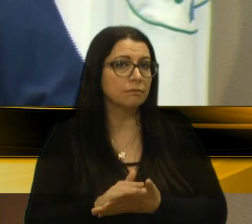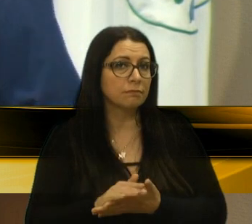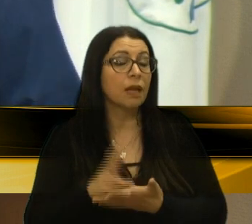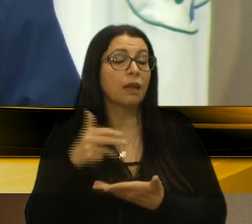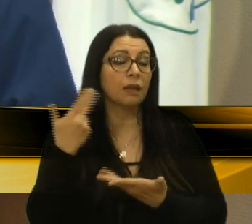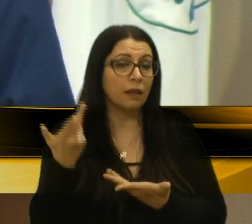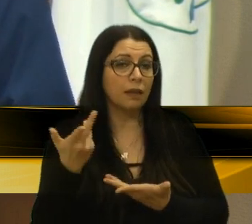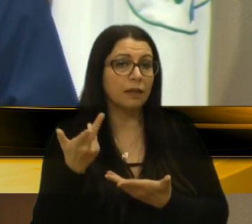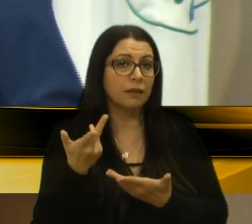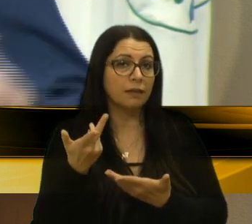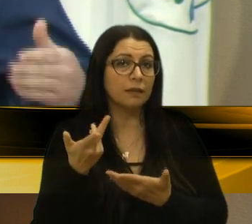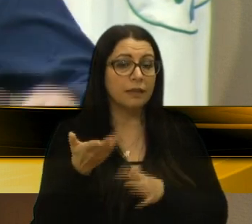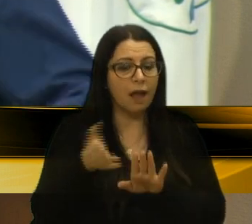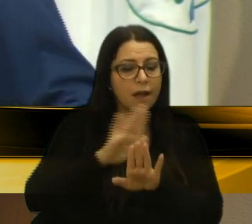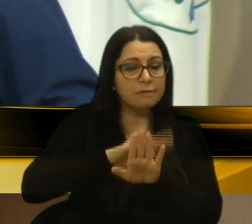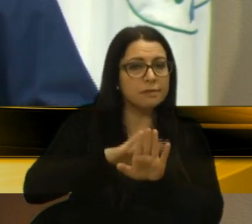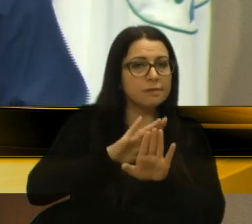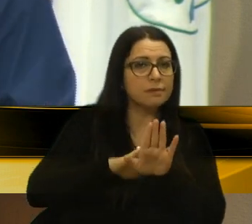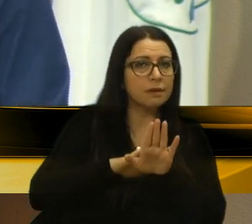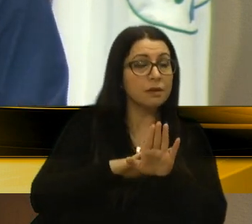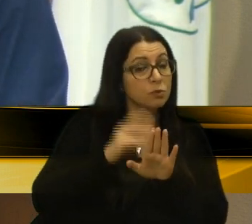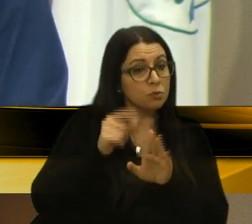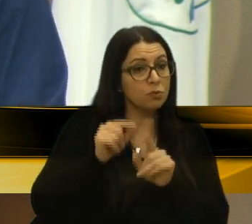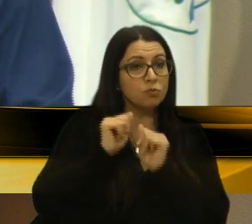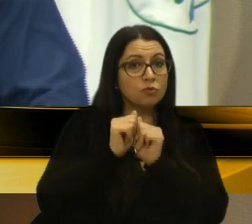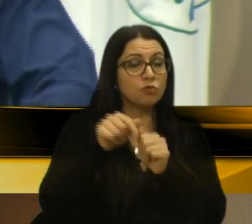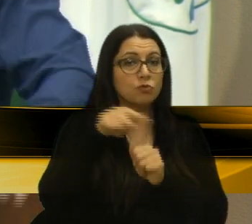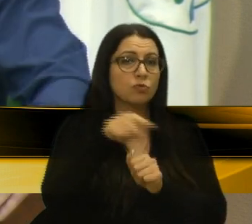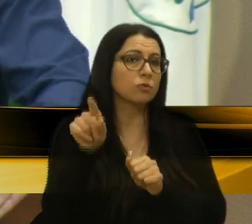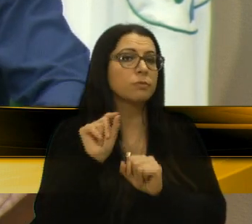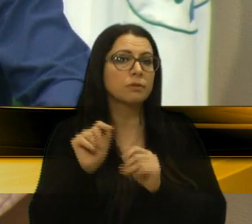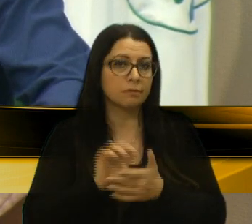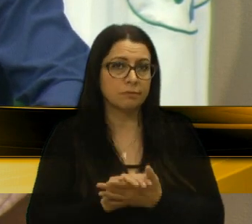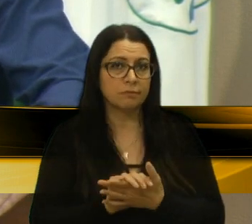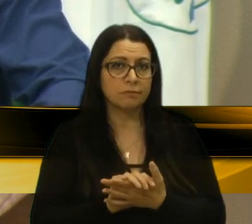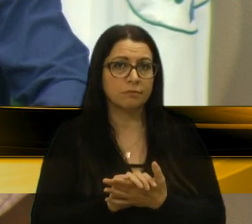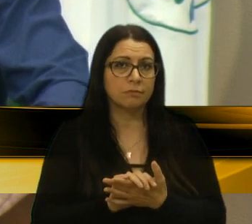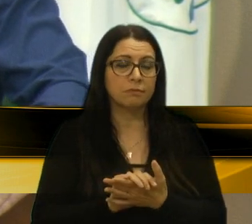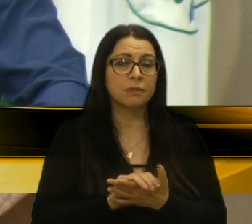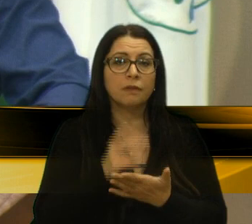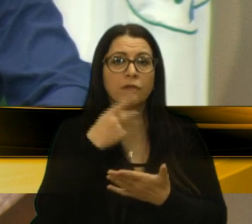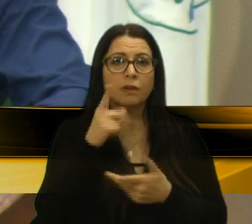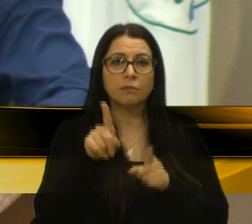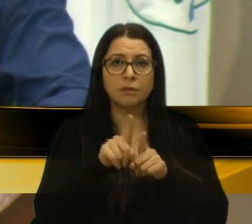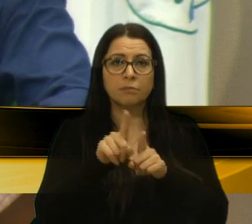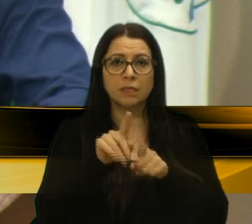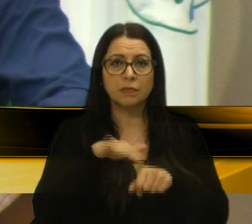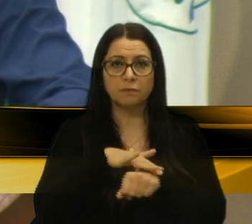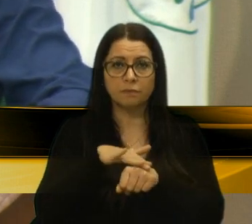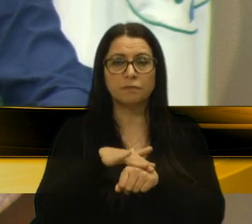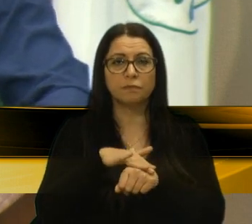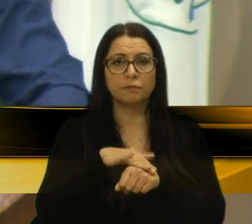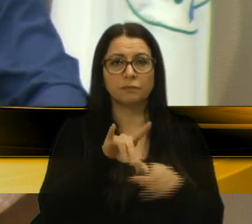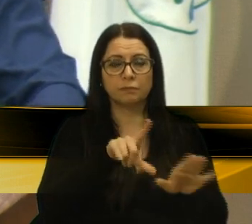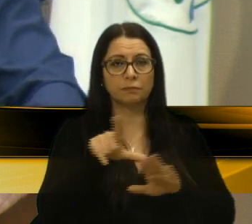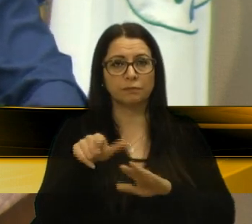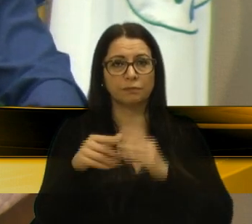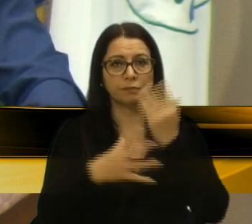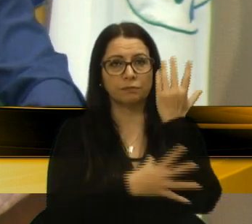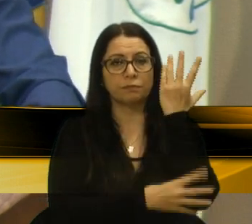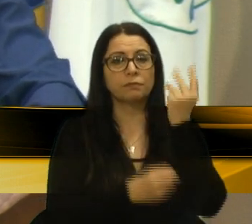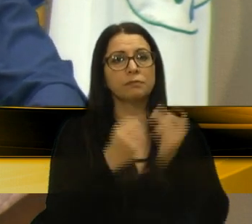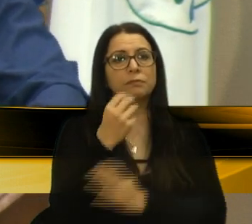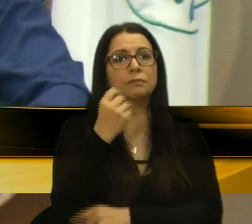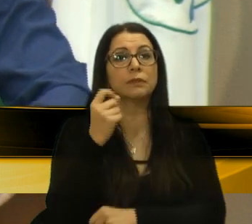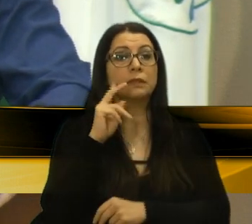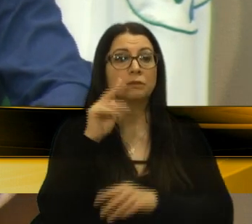que está por trás ou à frente dessa questão? Comentávamos também durante a Semana Farroupilha de